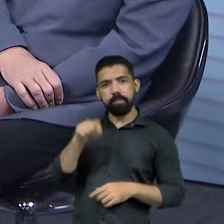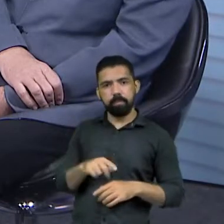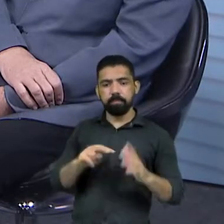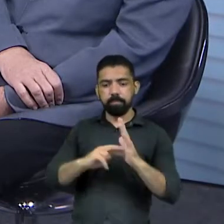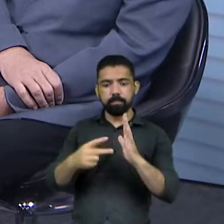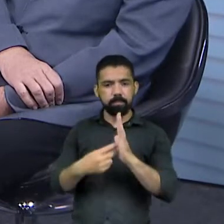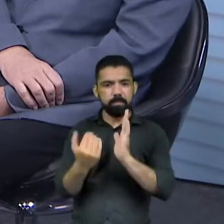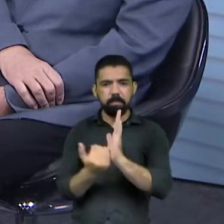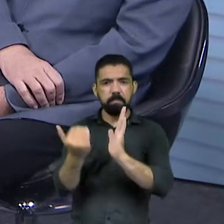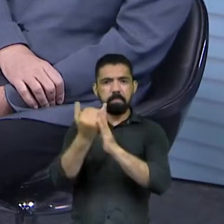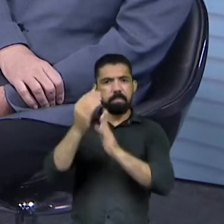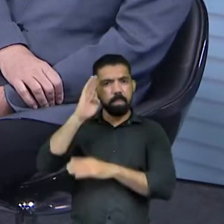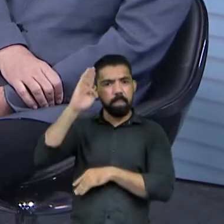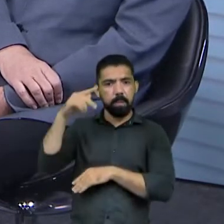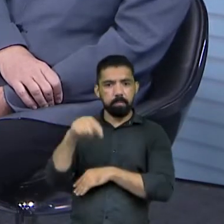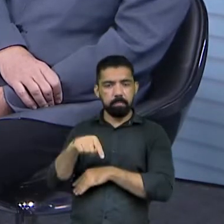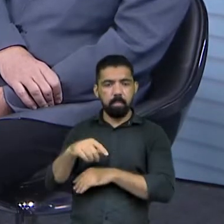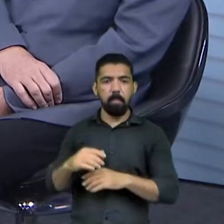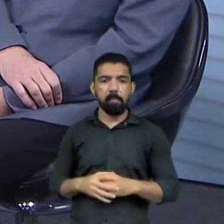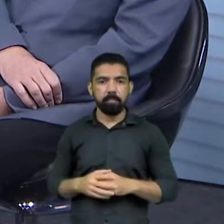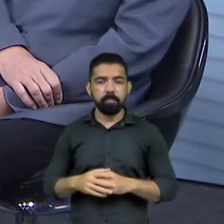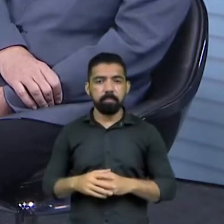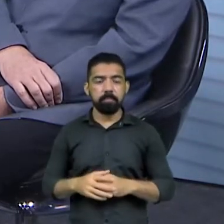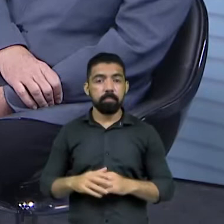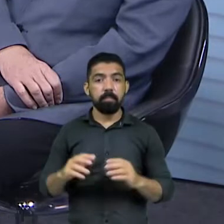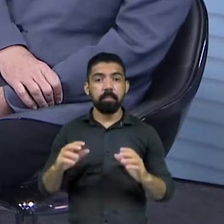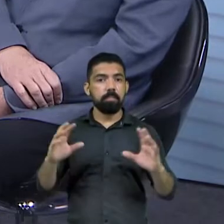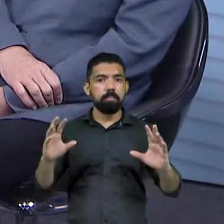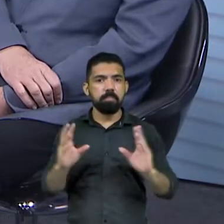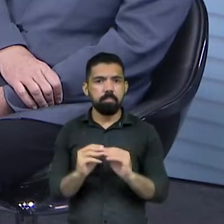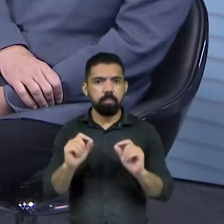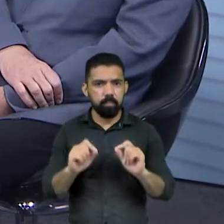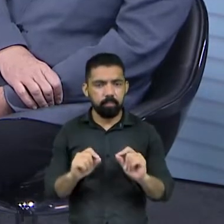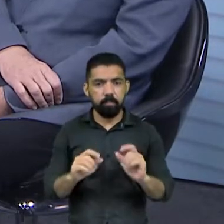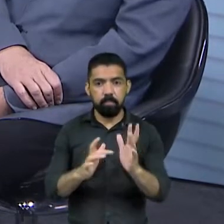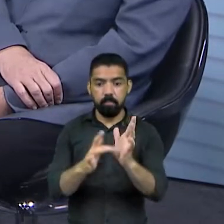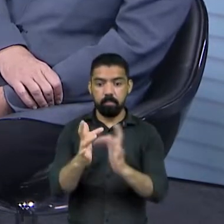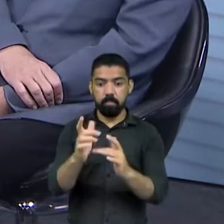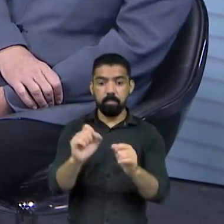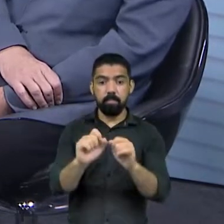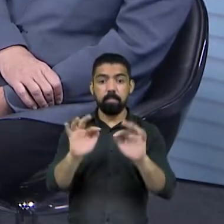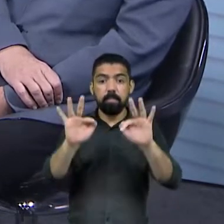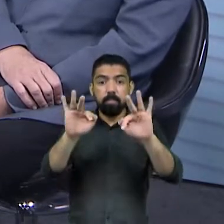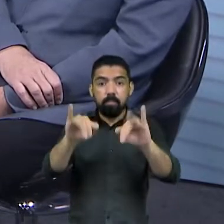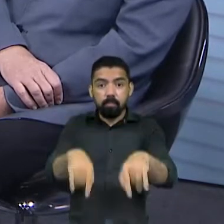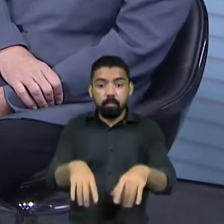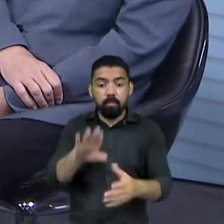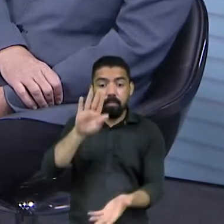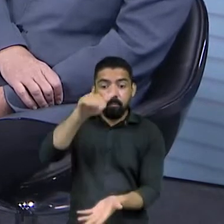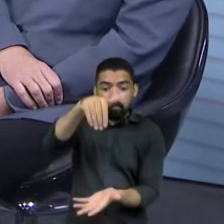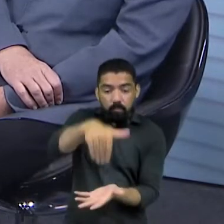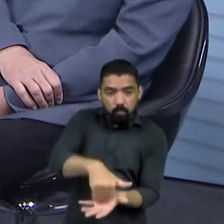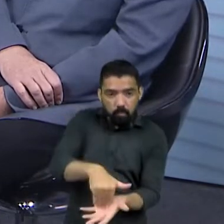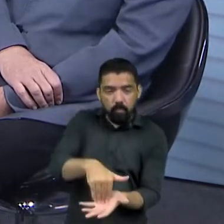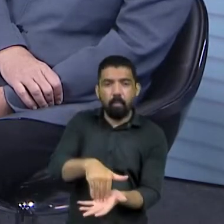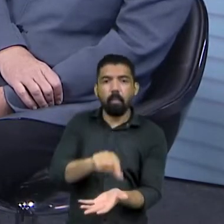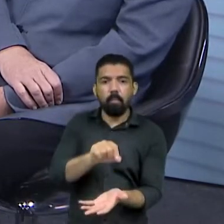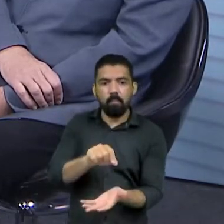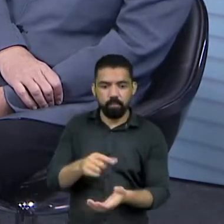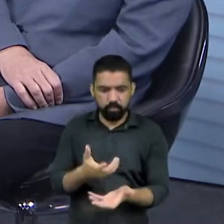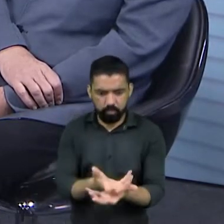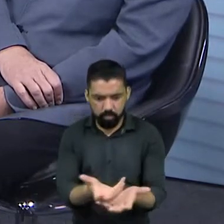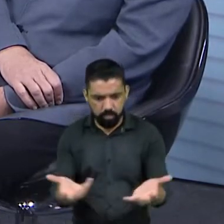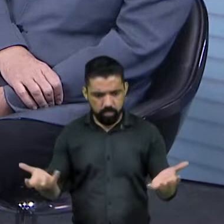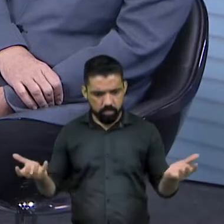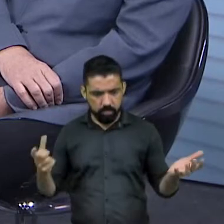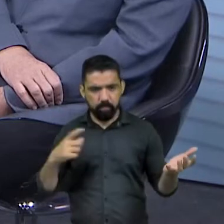última Páscoa quando ele tem o pão e o vinho ele tem a mesa El ele tem ali as as ervas amargas ele tem tudo ele pega os